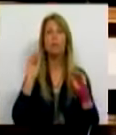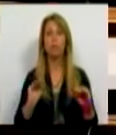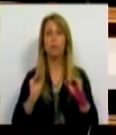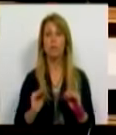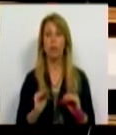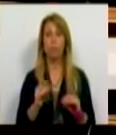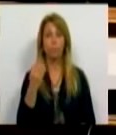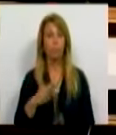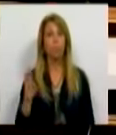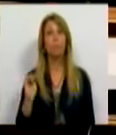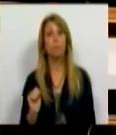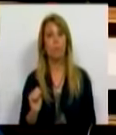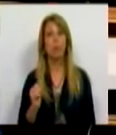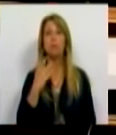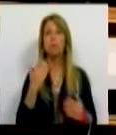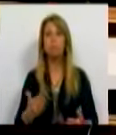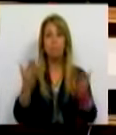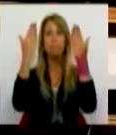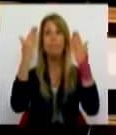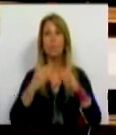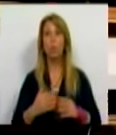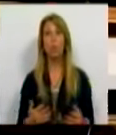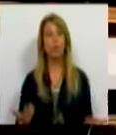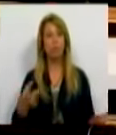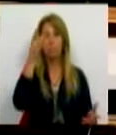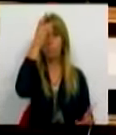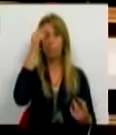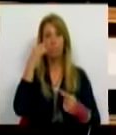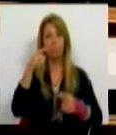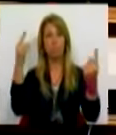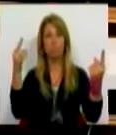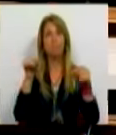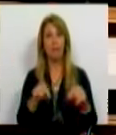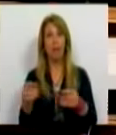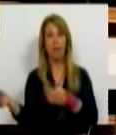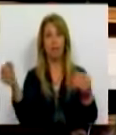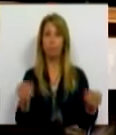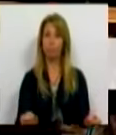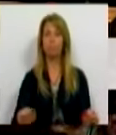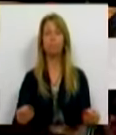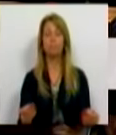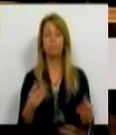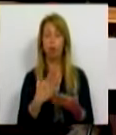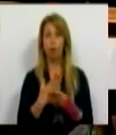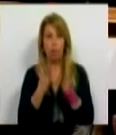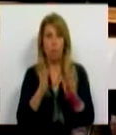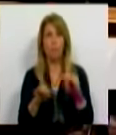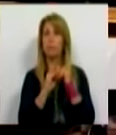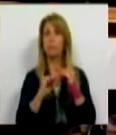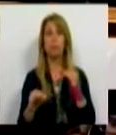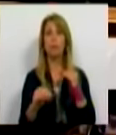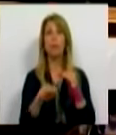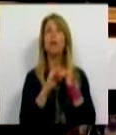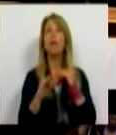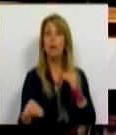o Partido Socialista saúda a visão que aqui nos trouxe. A escola precisa de estabilidade. Uma